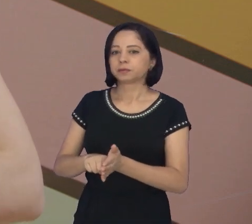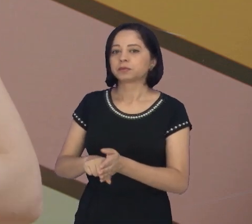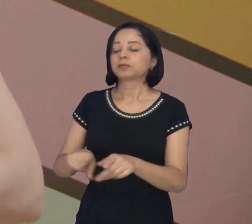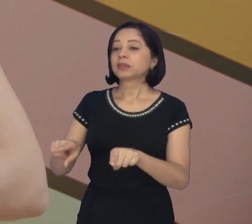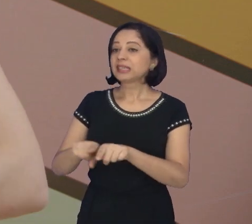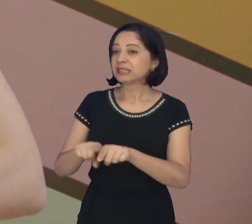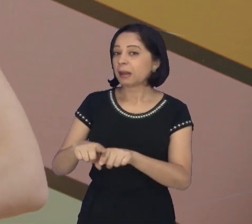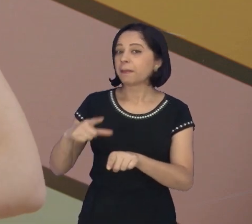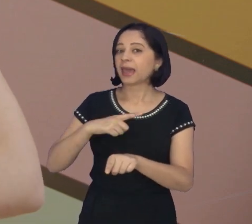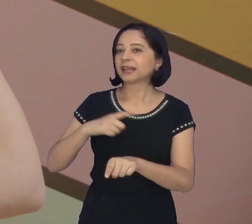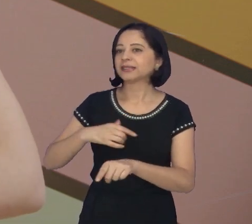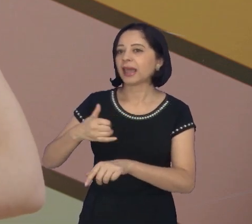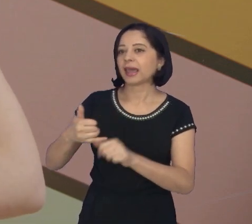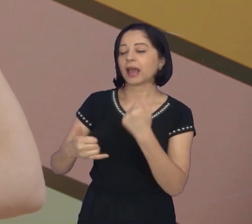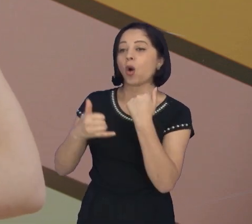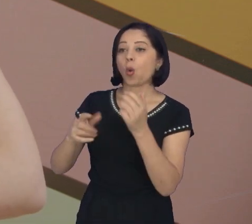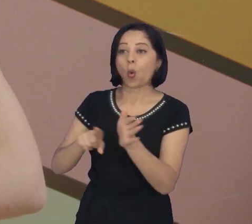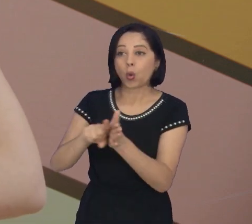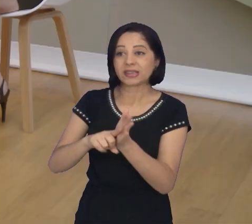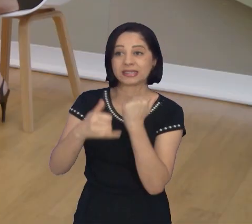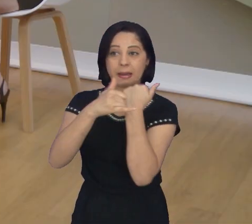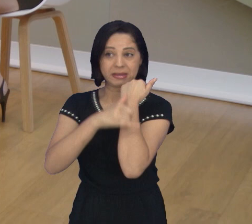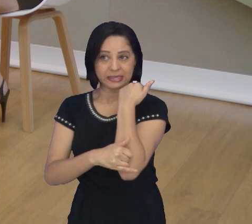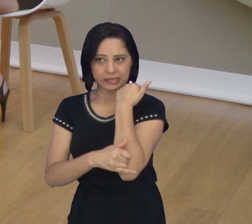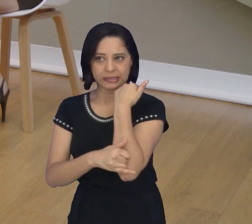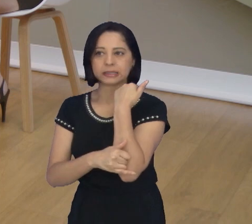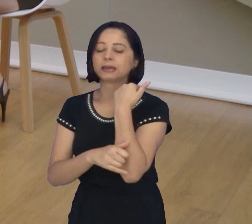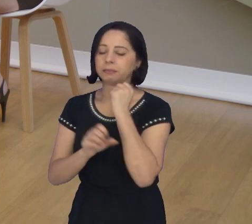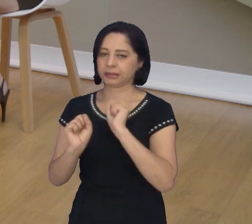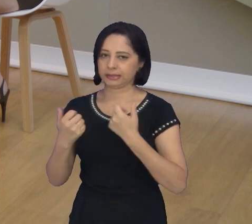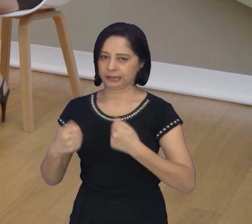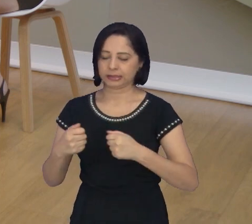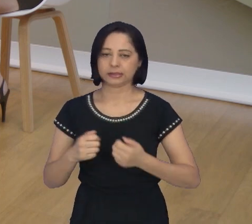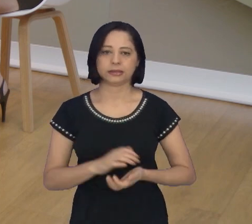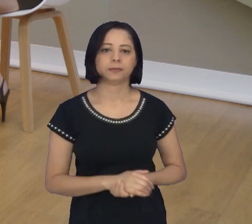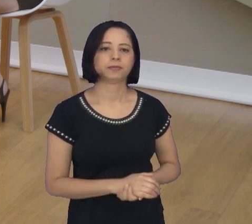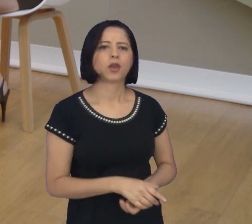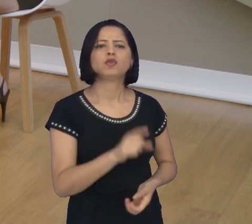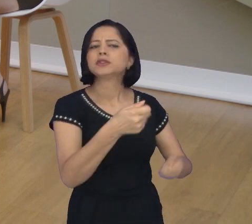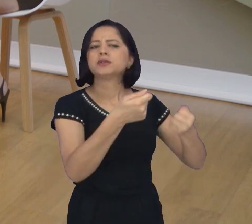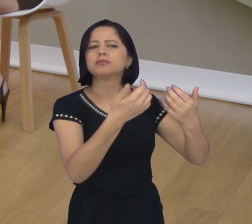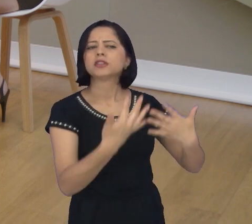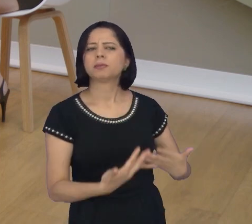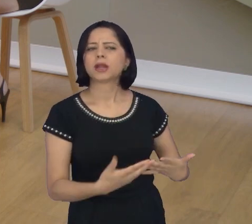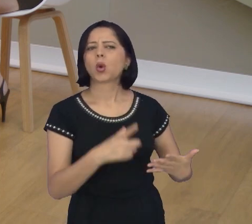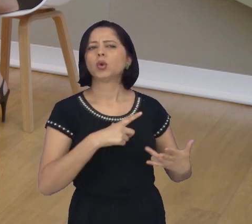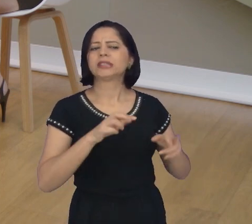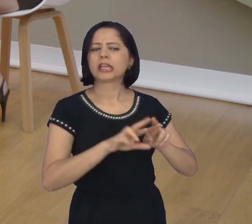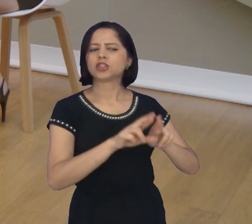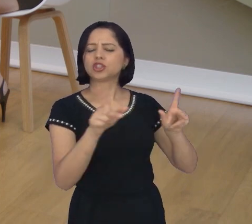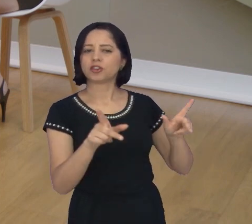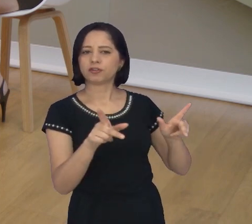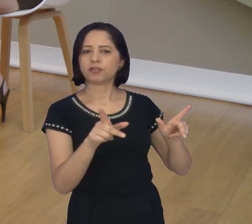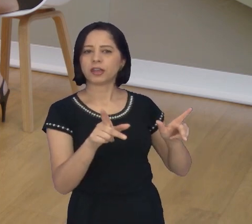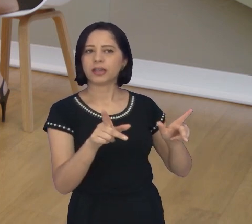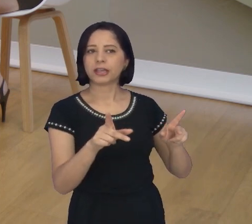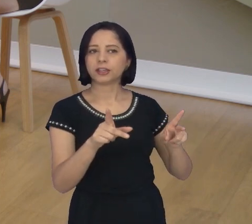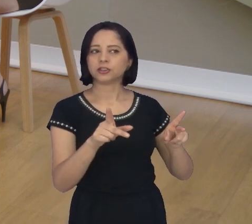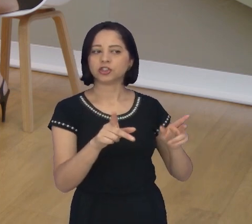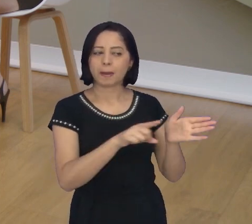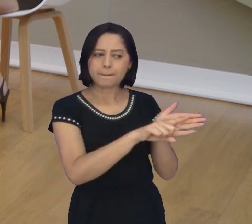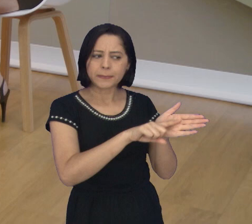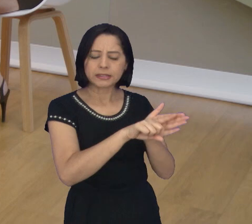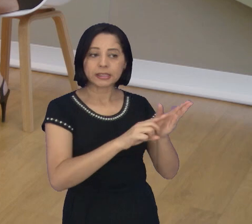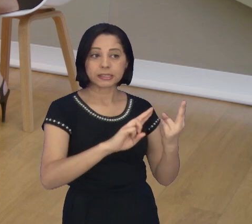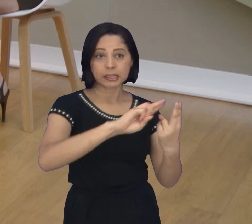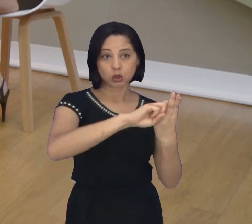nas fezes, que está disponível para todas as mulheres. Tá certo. E a senhora comentou nos bastidores que existe uma diferença do rastreamento pelo SUS e